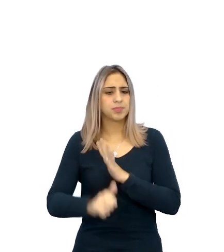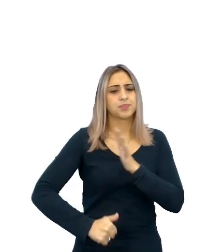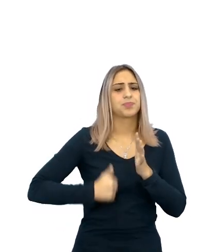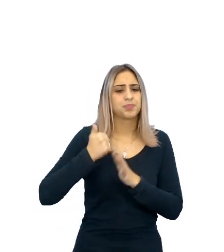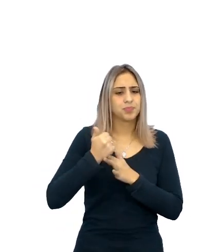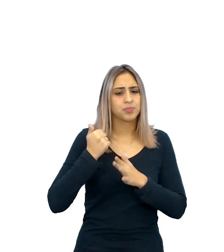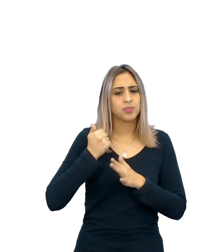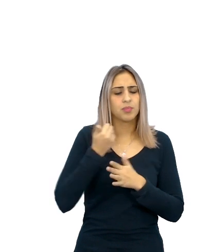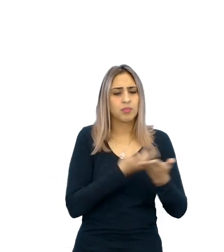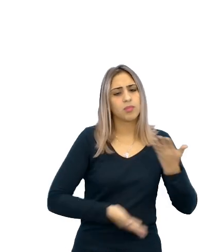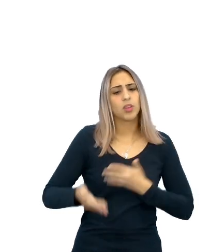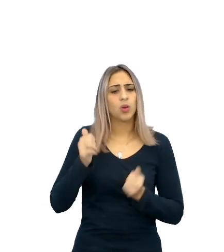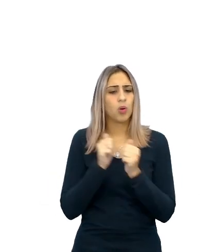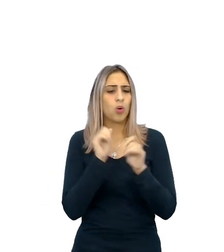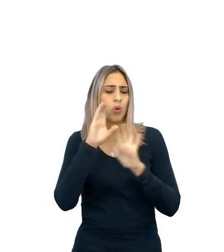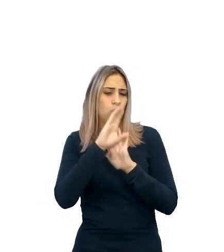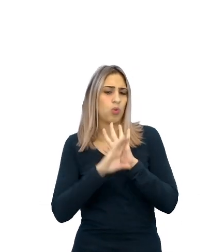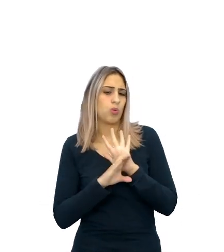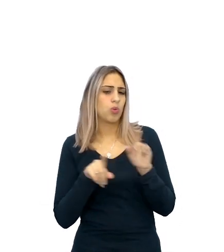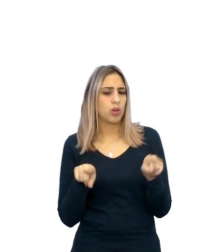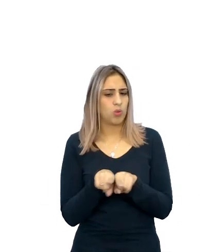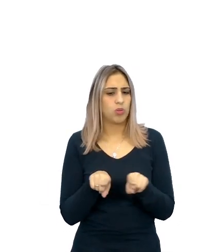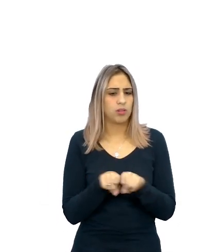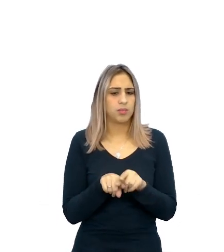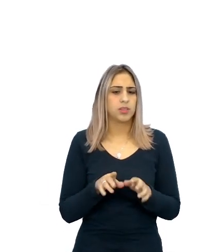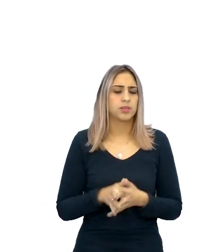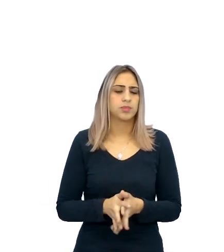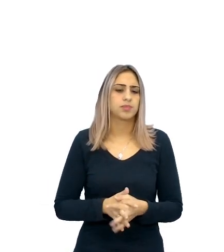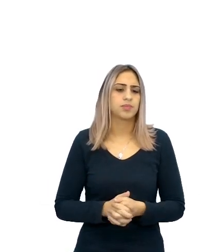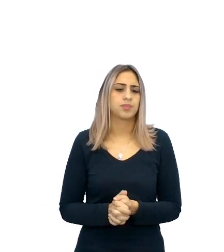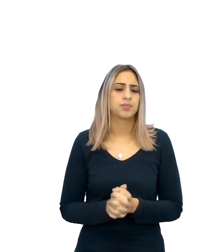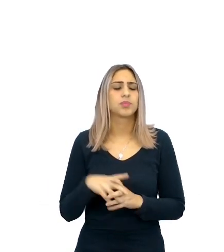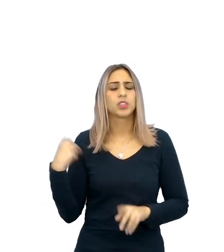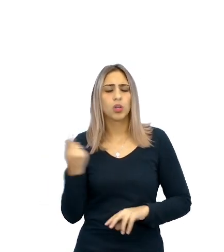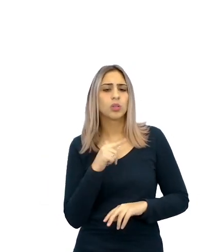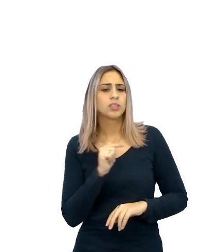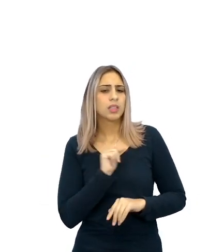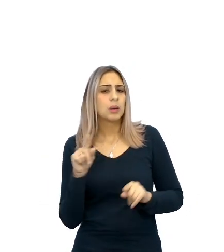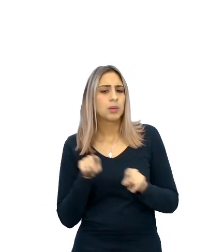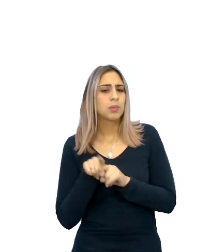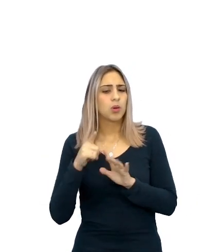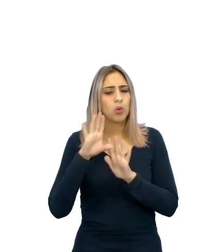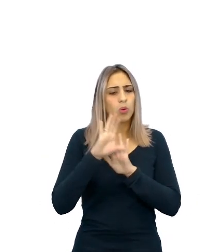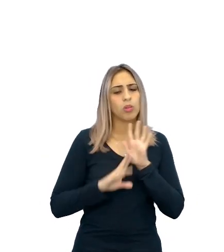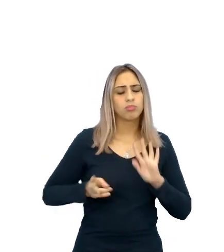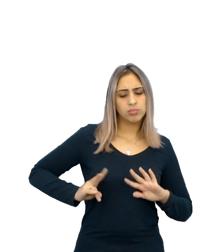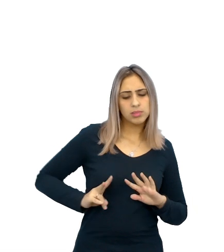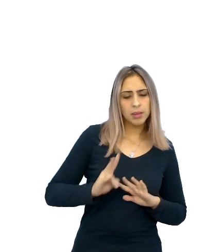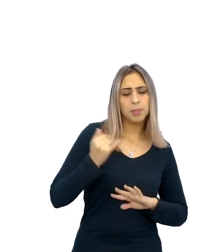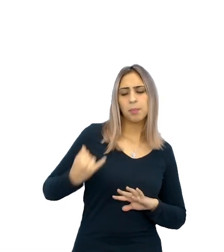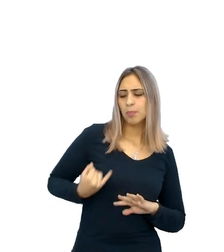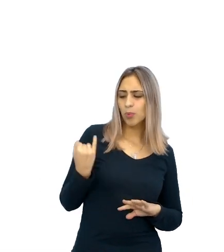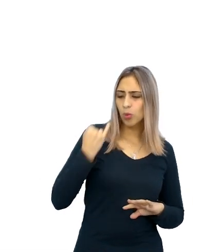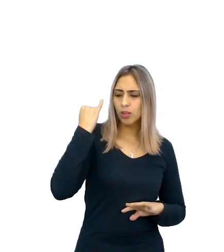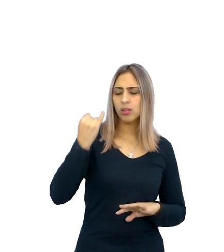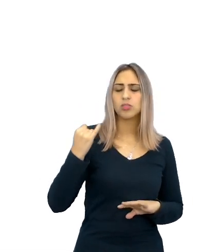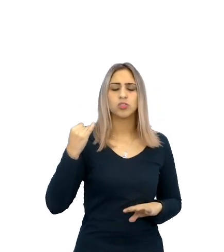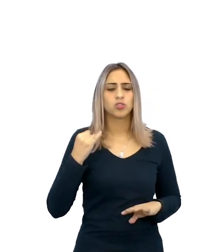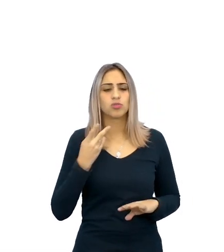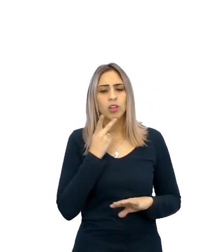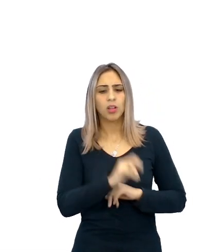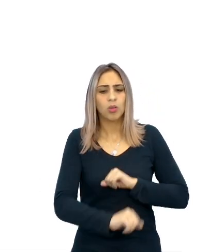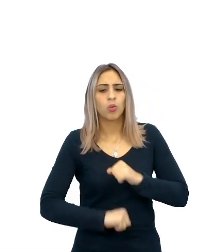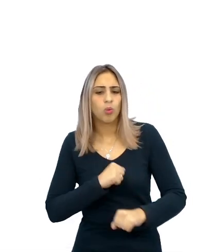melhores interações com o currículo também, né? Então, nós temos o currículo que ele vai sempre fundamentar o